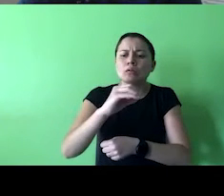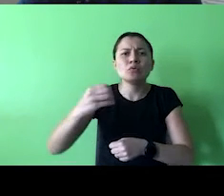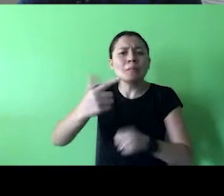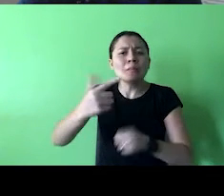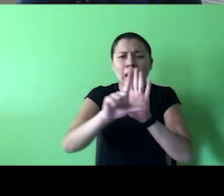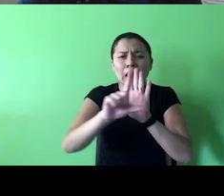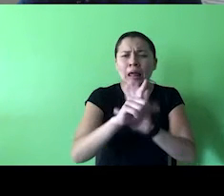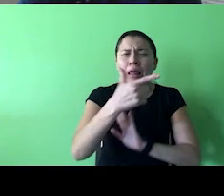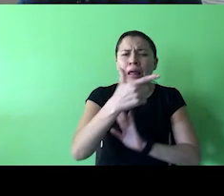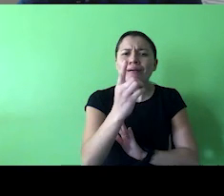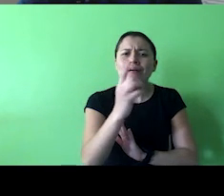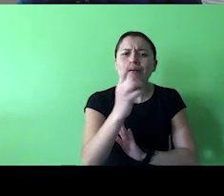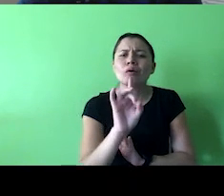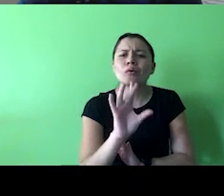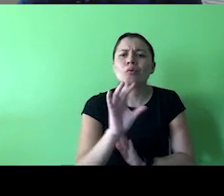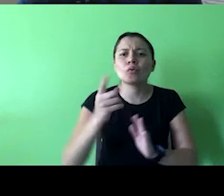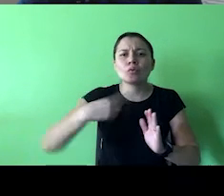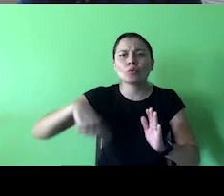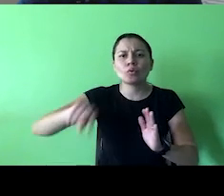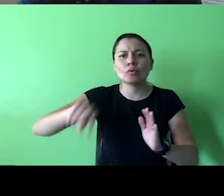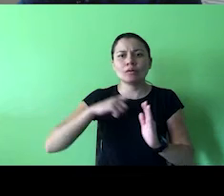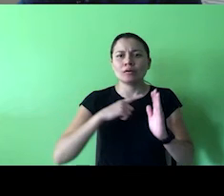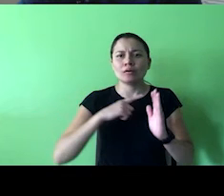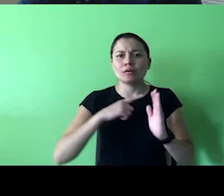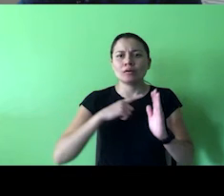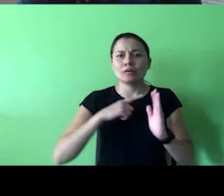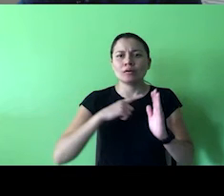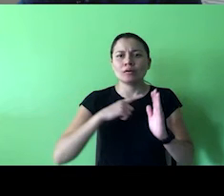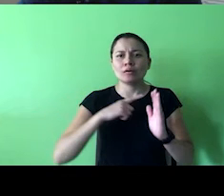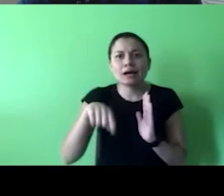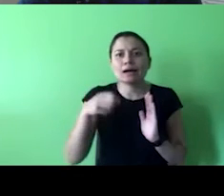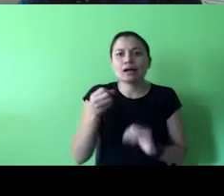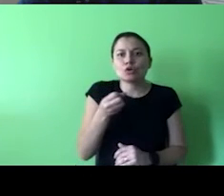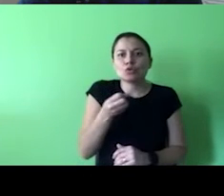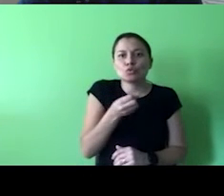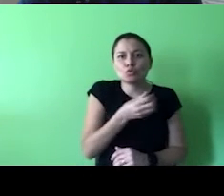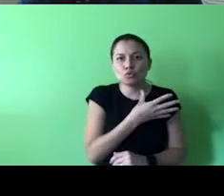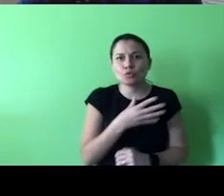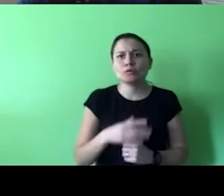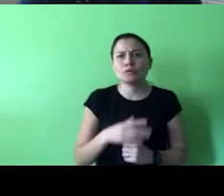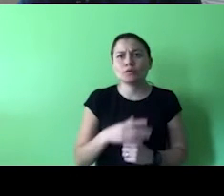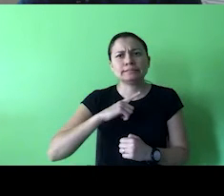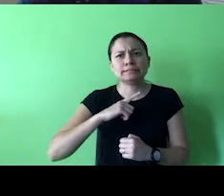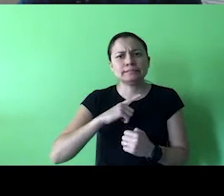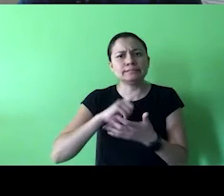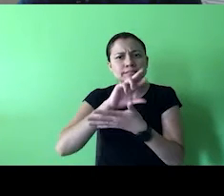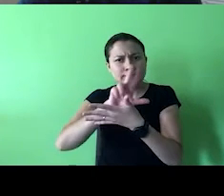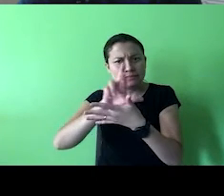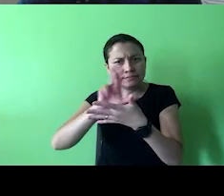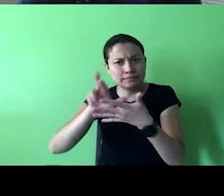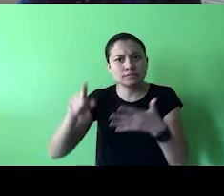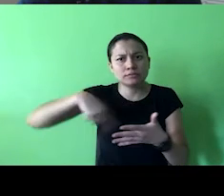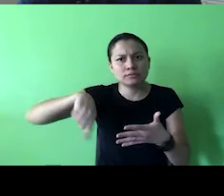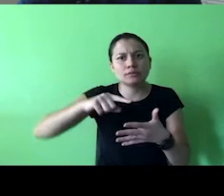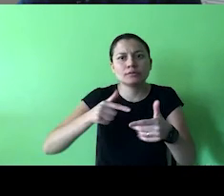de diretrizes de uma língua, o que é muito novo, né? Então isso já trouxe para a gente muitas hipóteses para a gente trabalhar